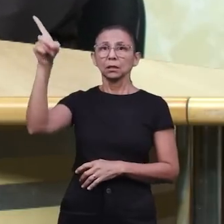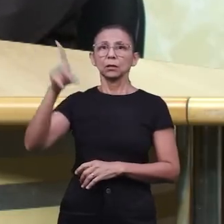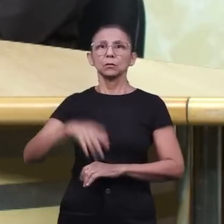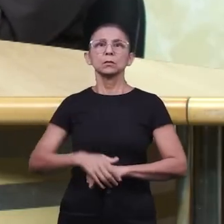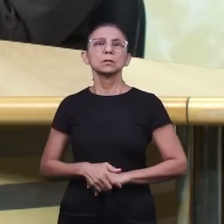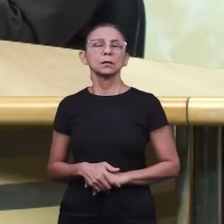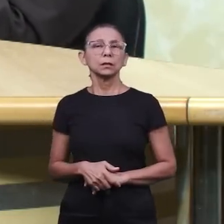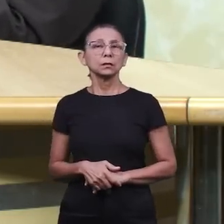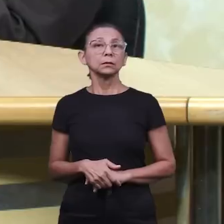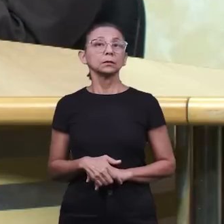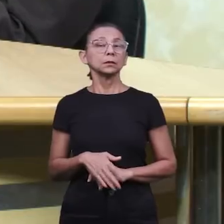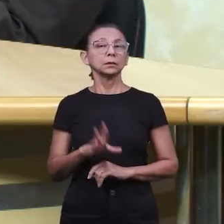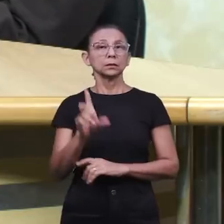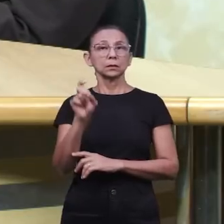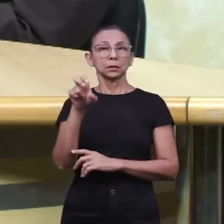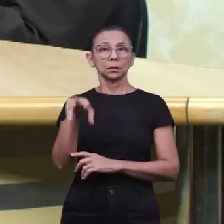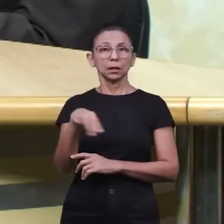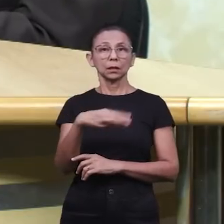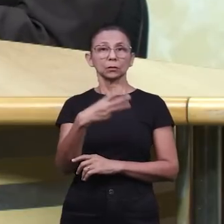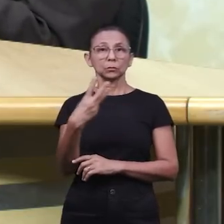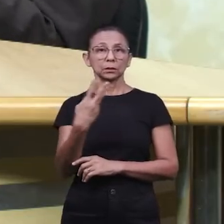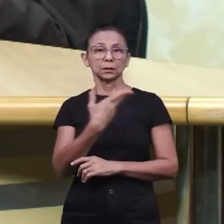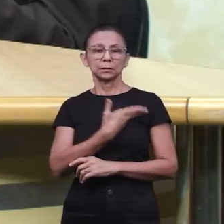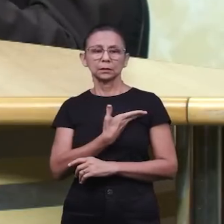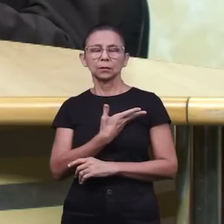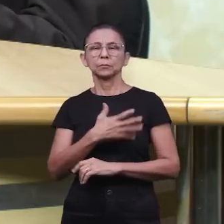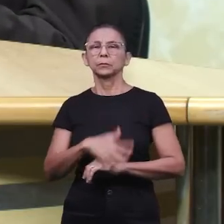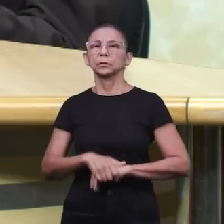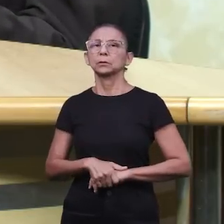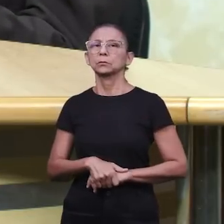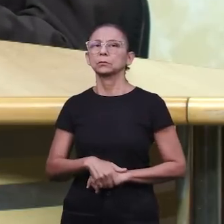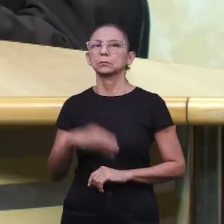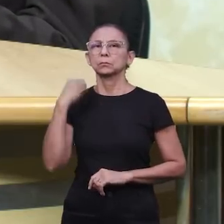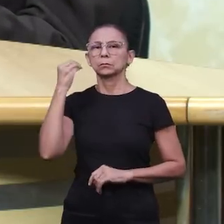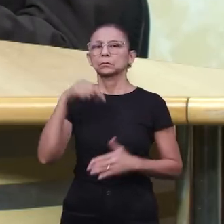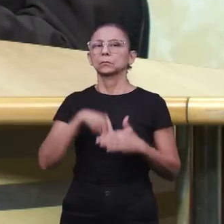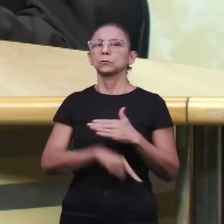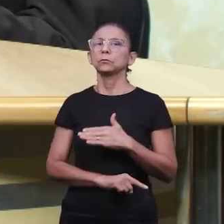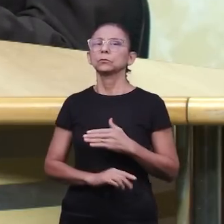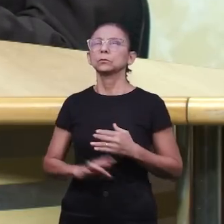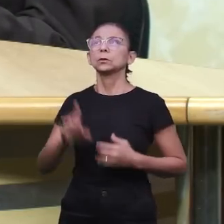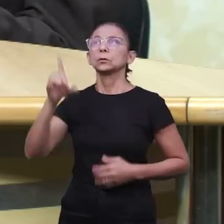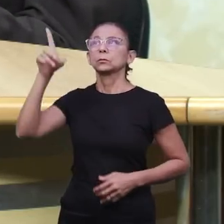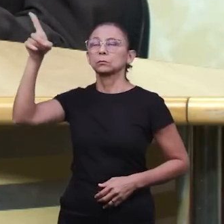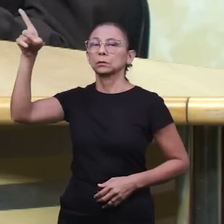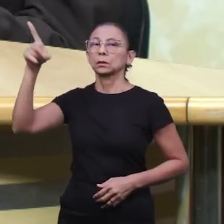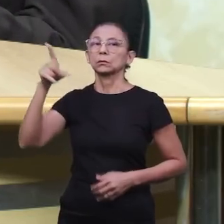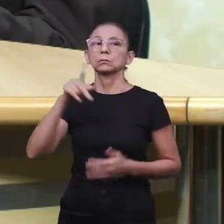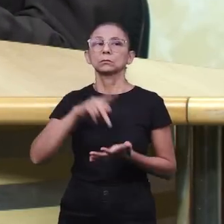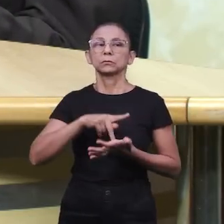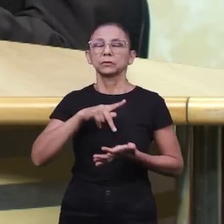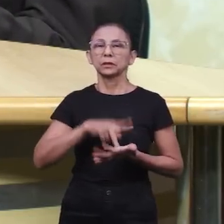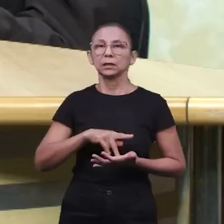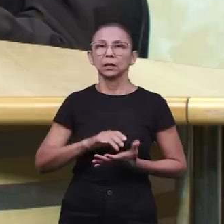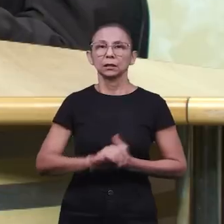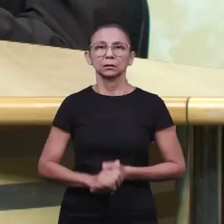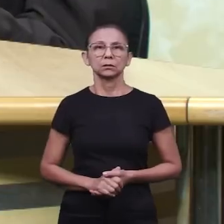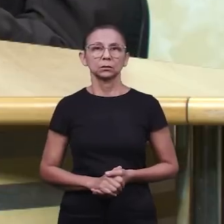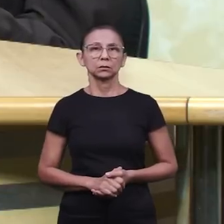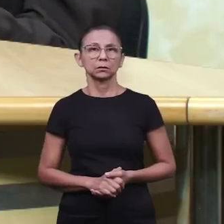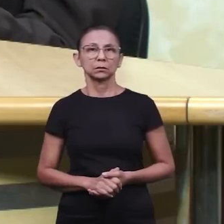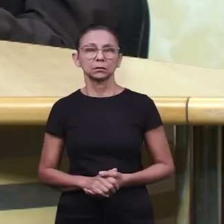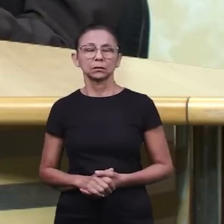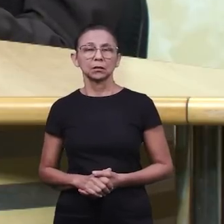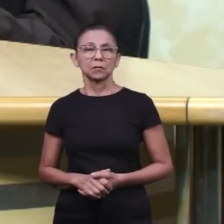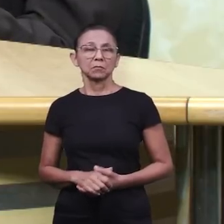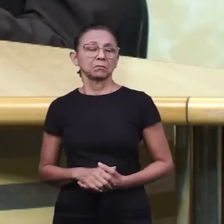profundo para eles, e eles não tinham um Deus ilusório, eles tinham um Deus de verdade. E eles disseram que não